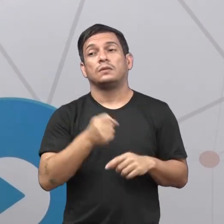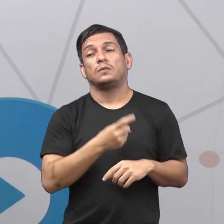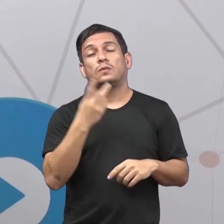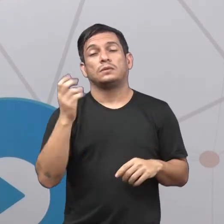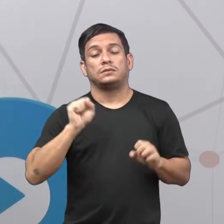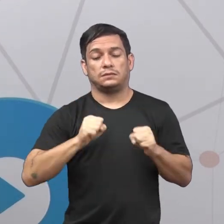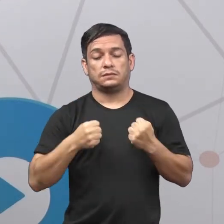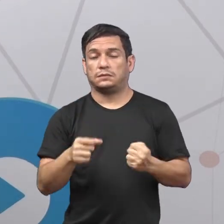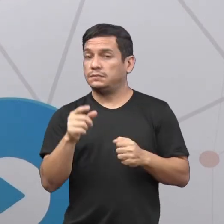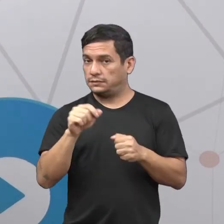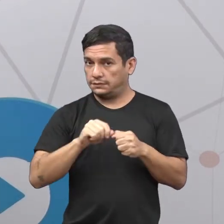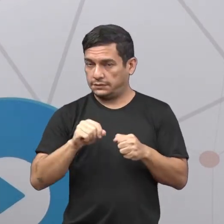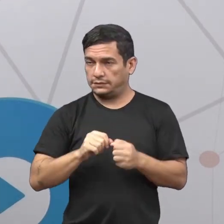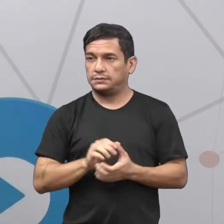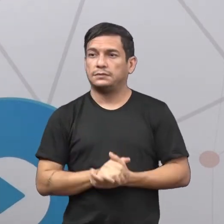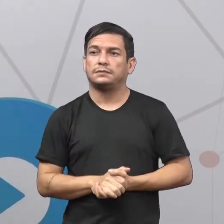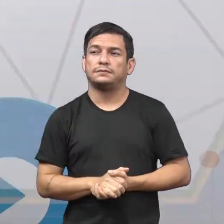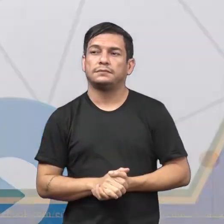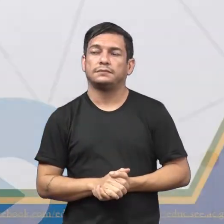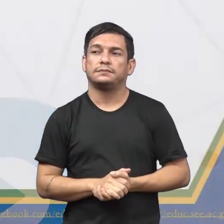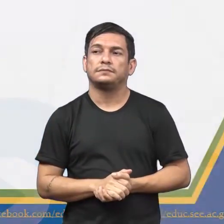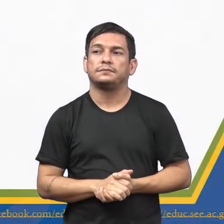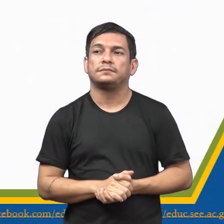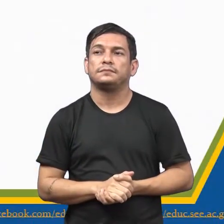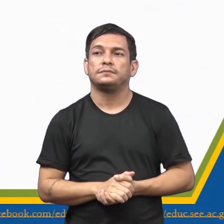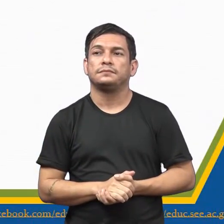de esforço você faz.